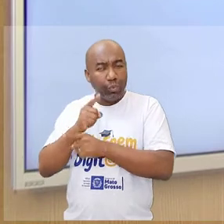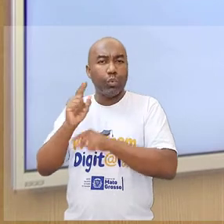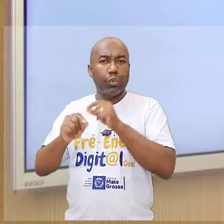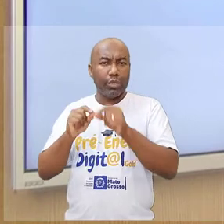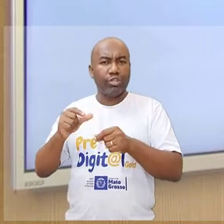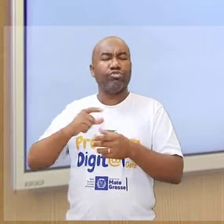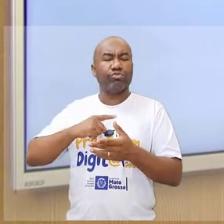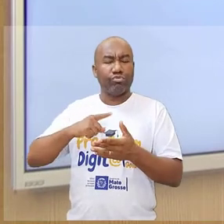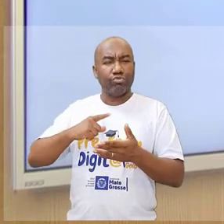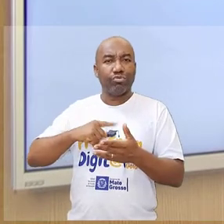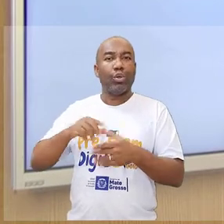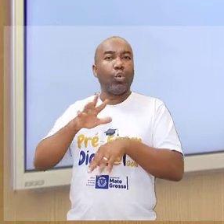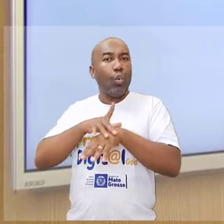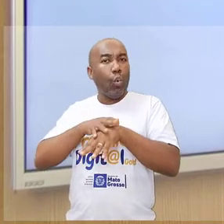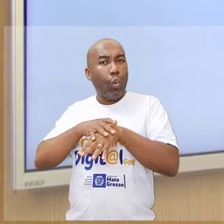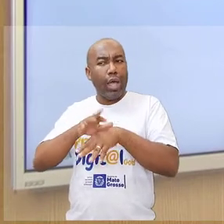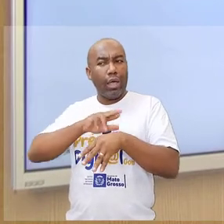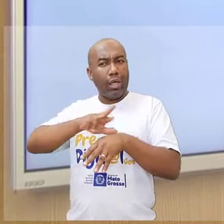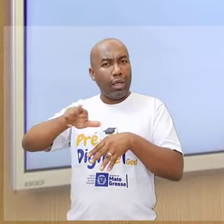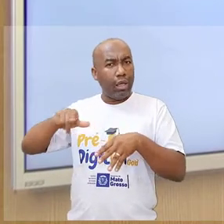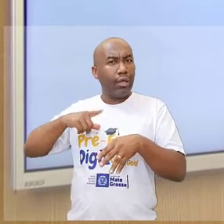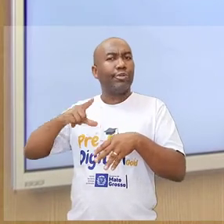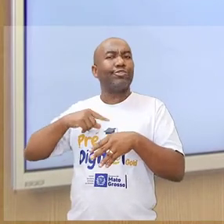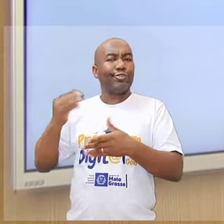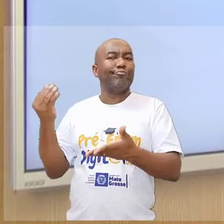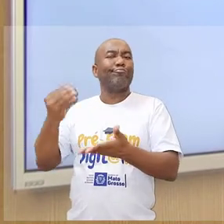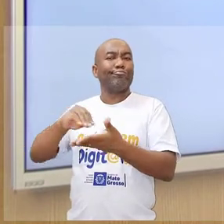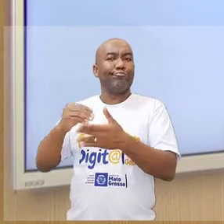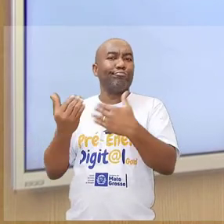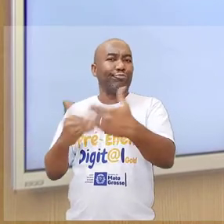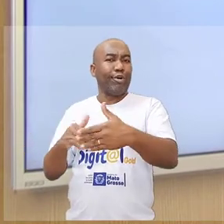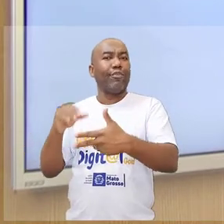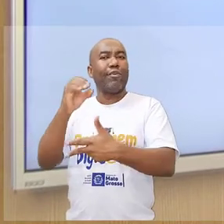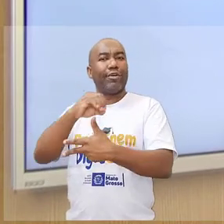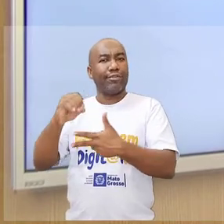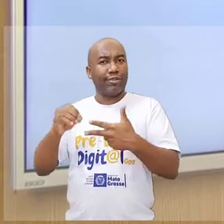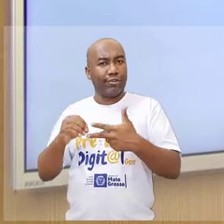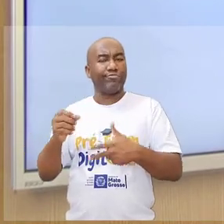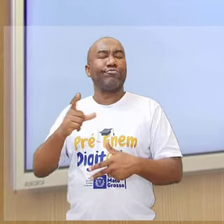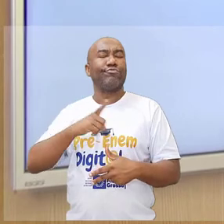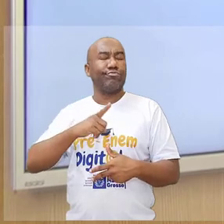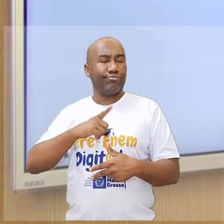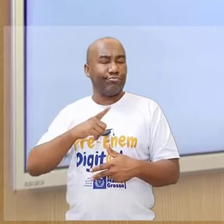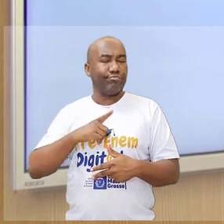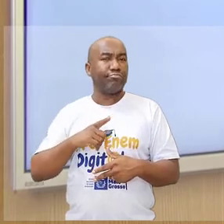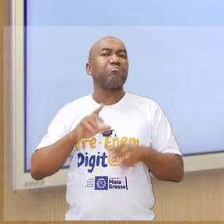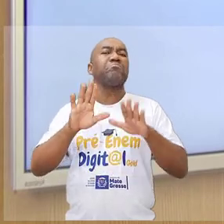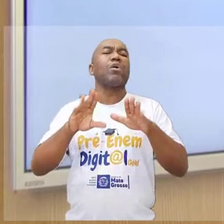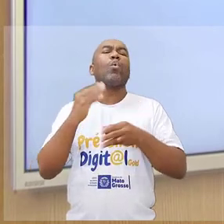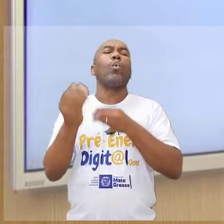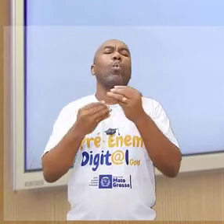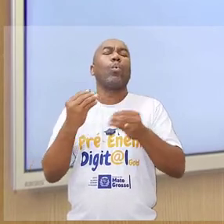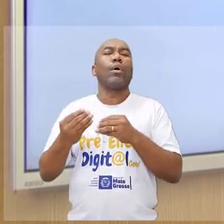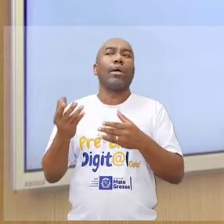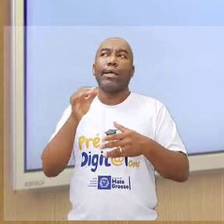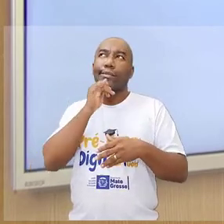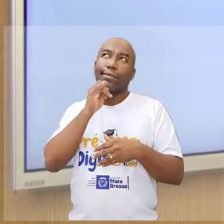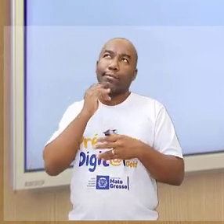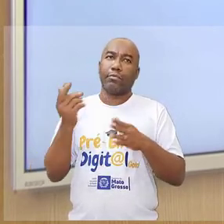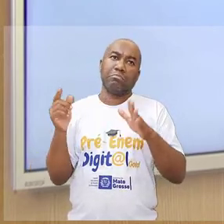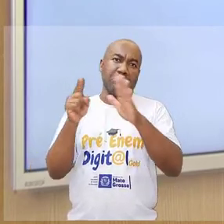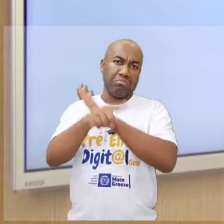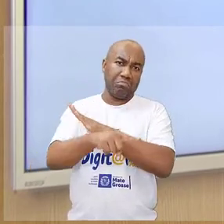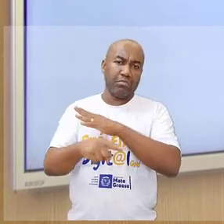a necessidade de você ter domínio das parasitoses, né? Quais são os agentes causadores das